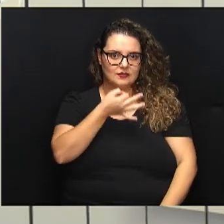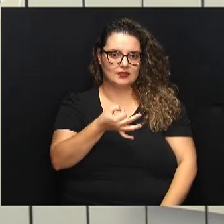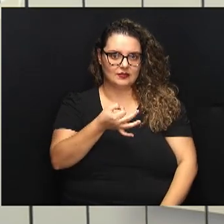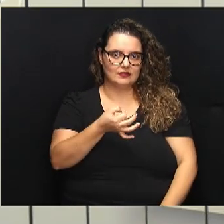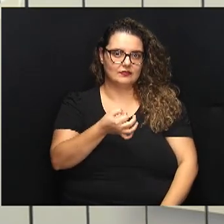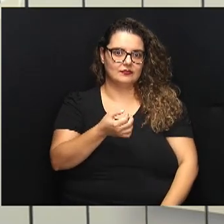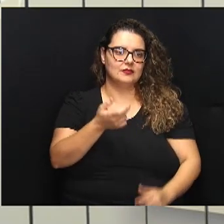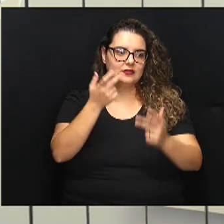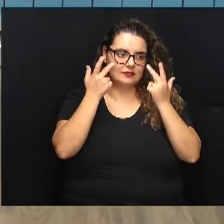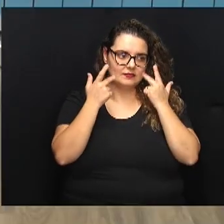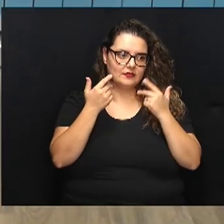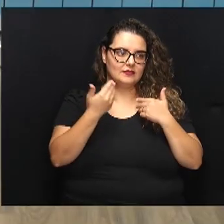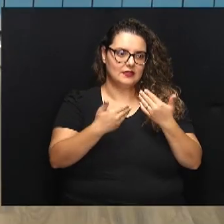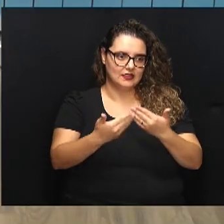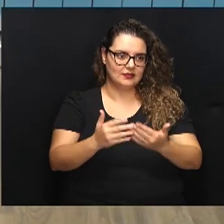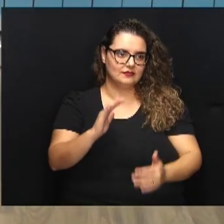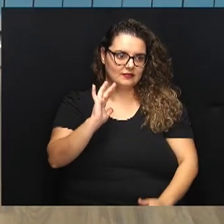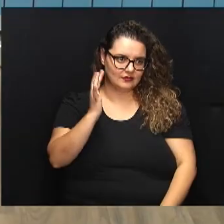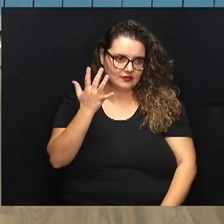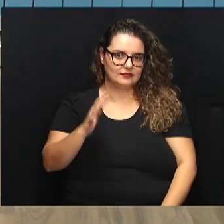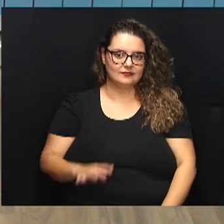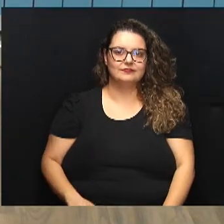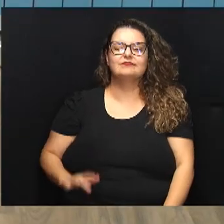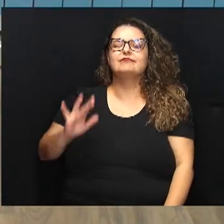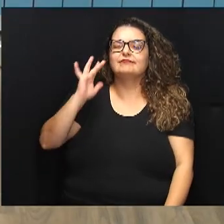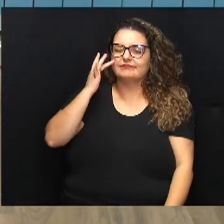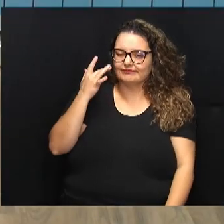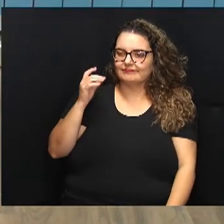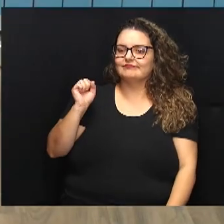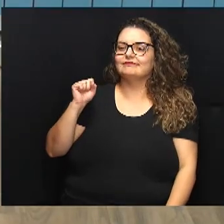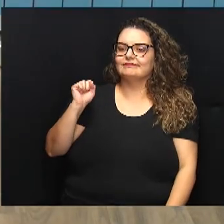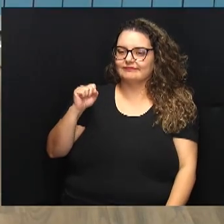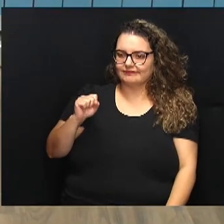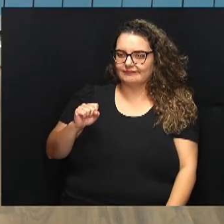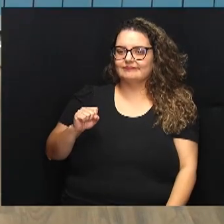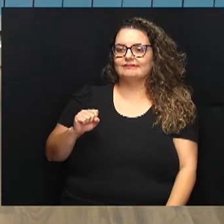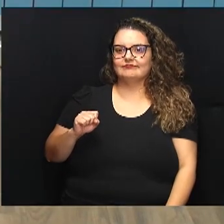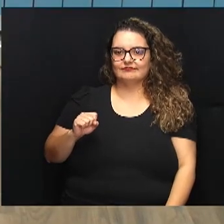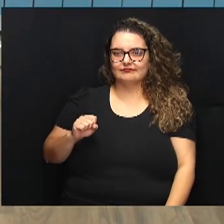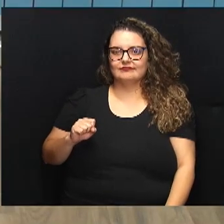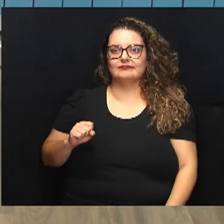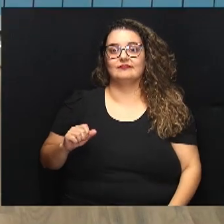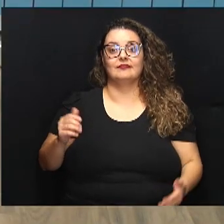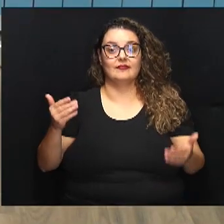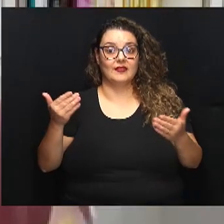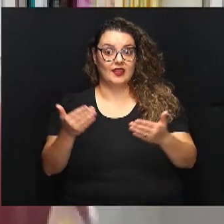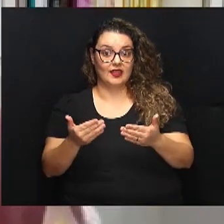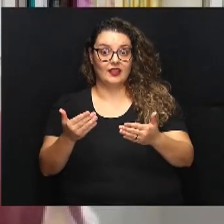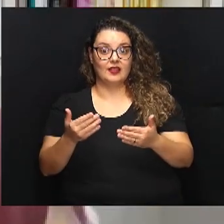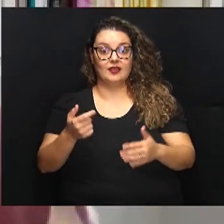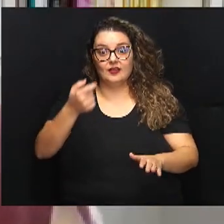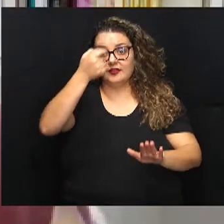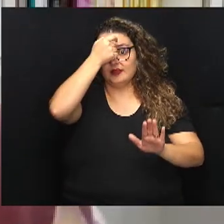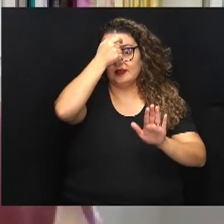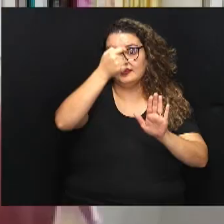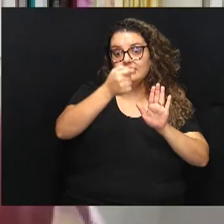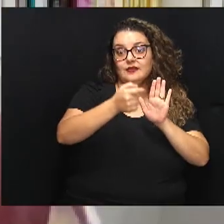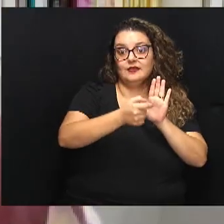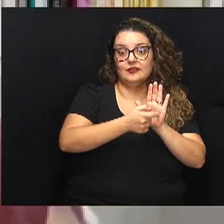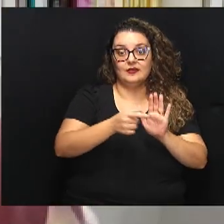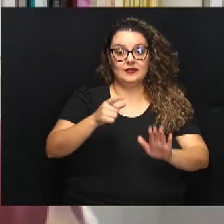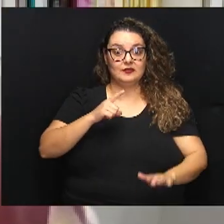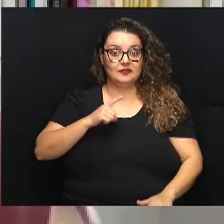mais comum? Eu acho que vai ser cada vez mais comum. Agora, com inteligência artificial, vai